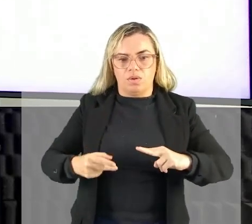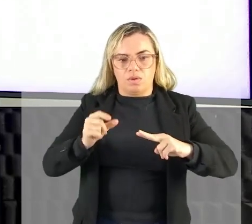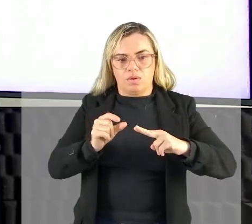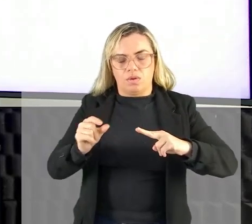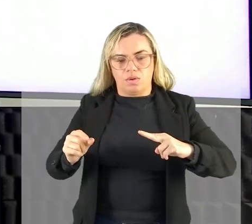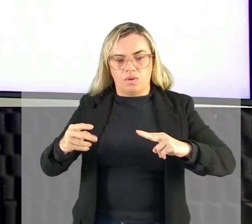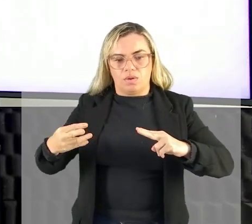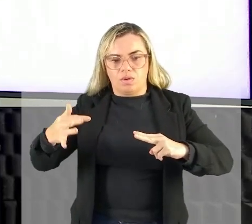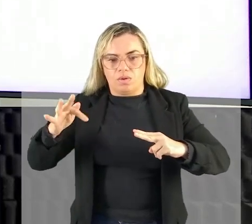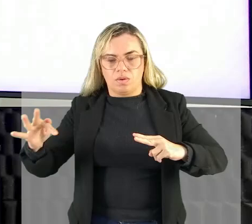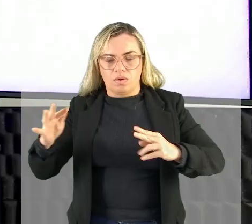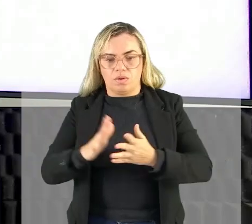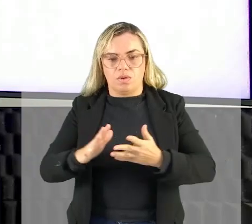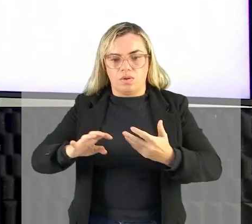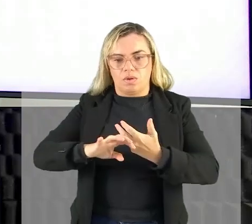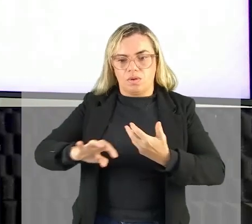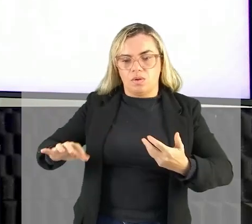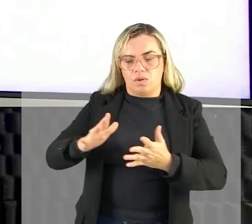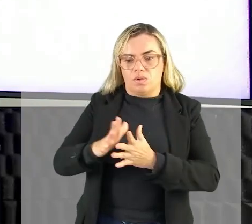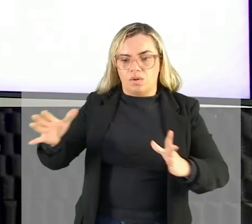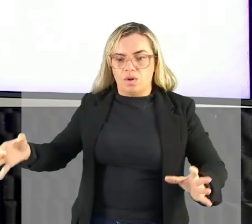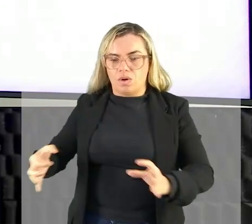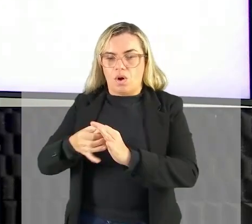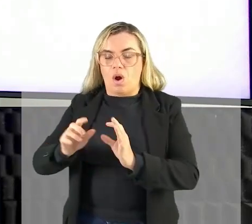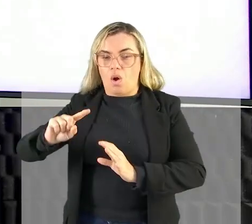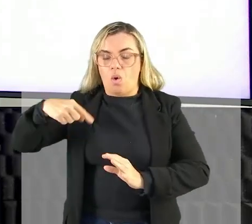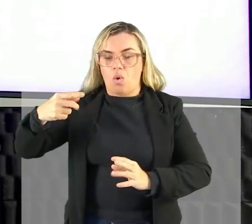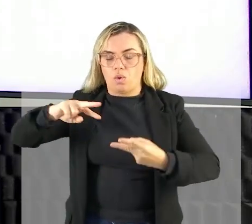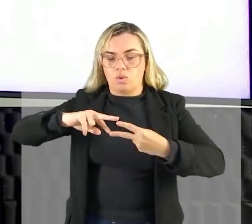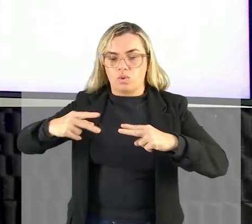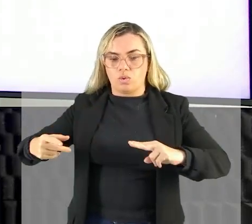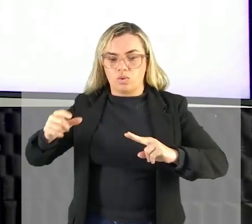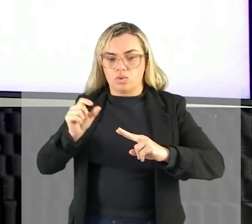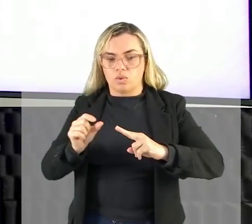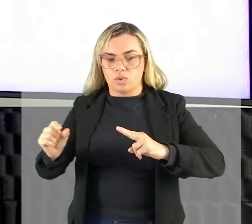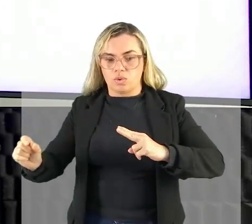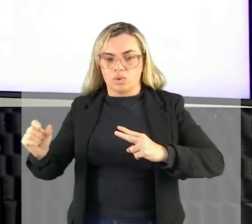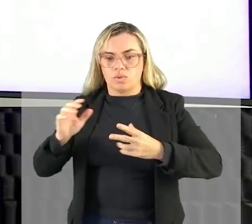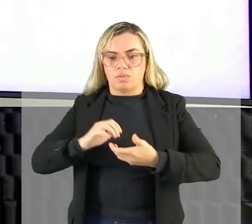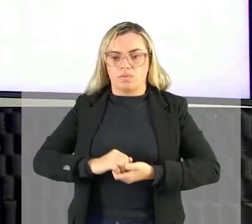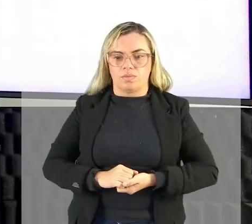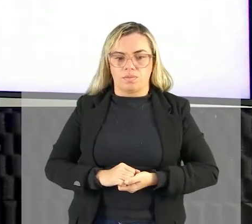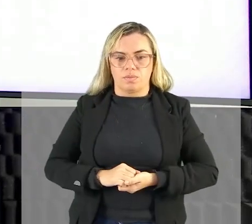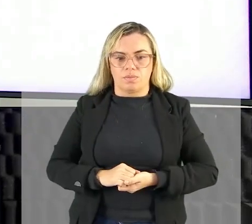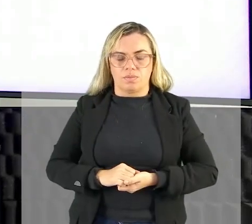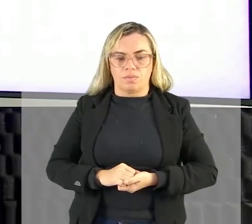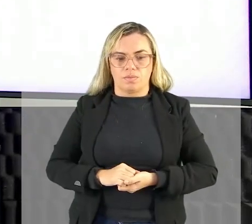quebra e parte dele se funde a outro gene.